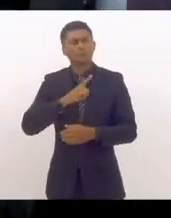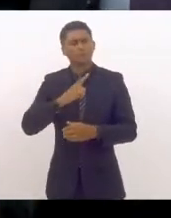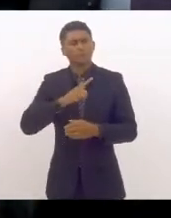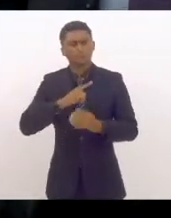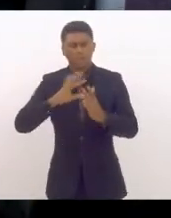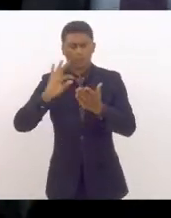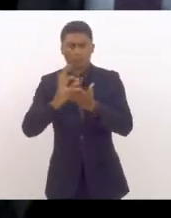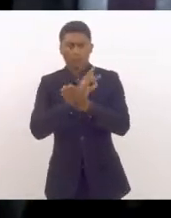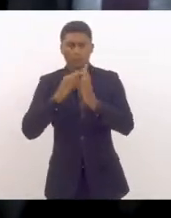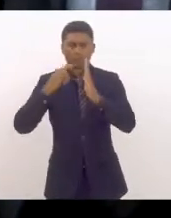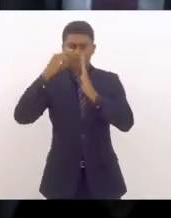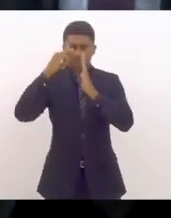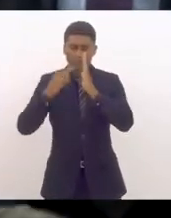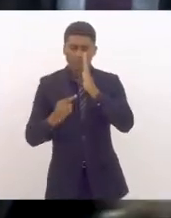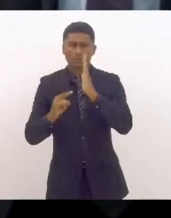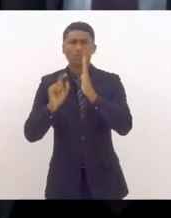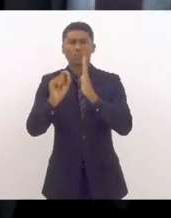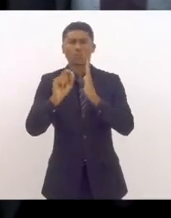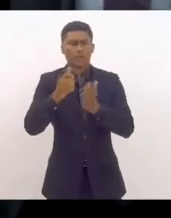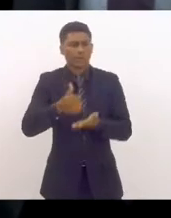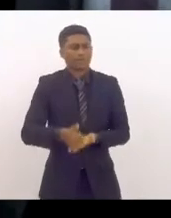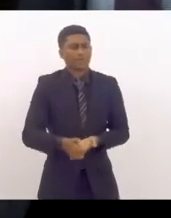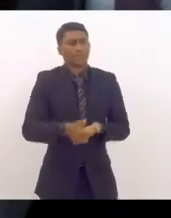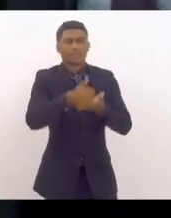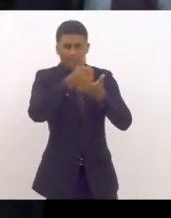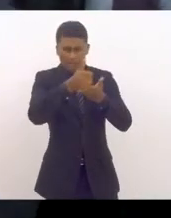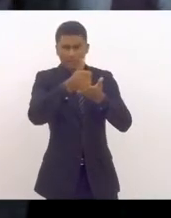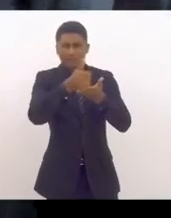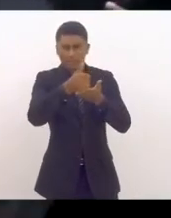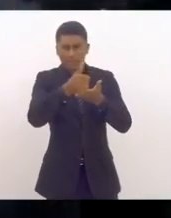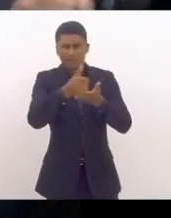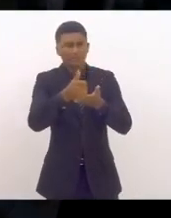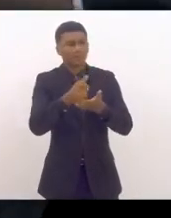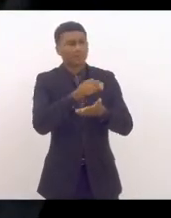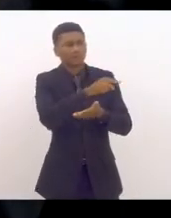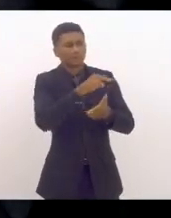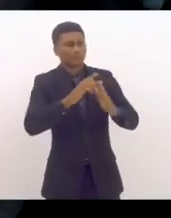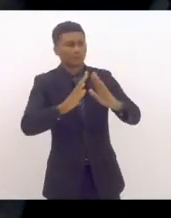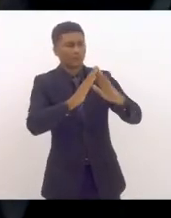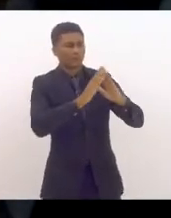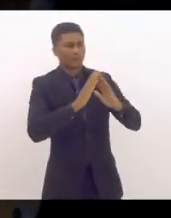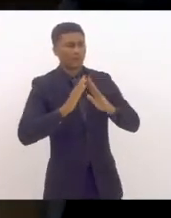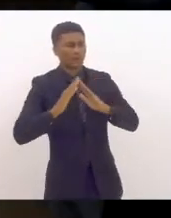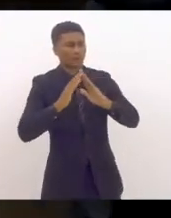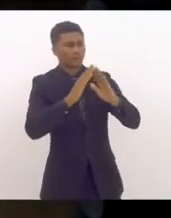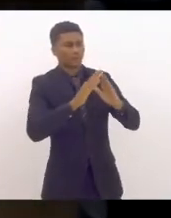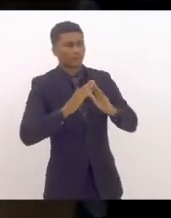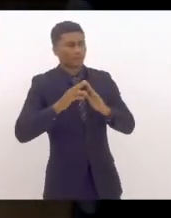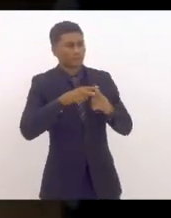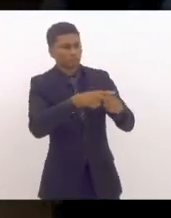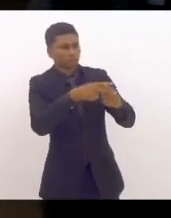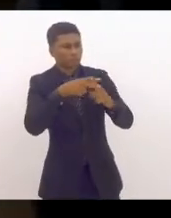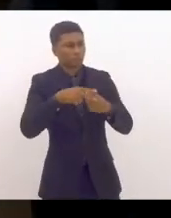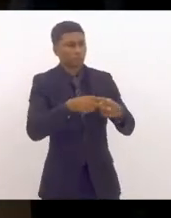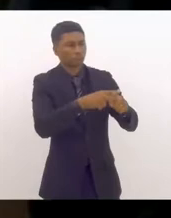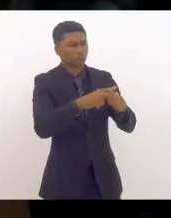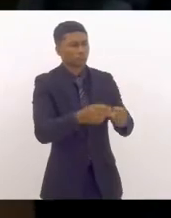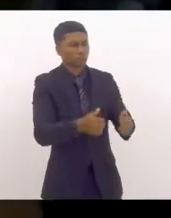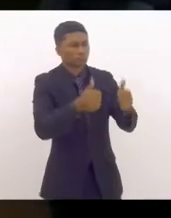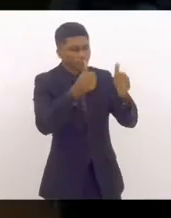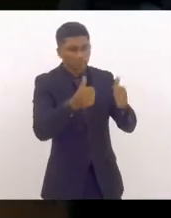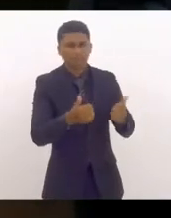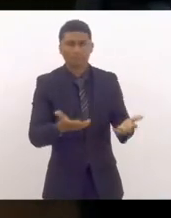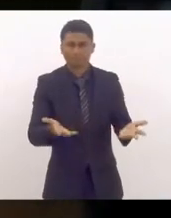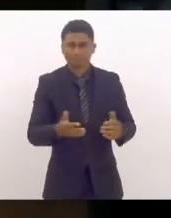de assistência técnica de habitação de interesse social e melhorias habitacionais, entre